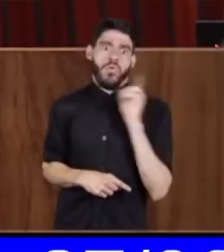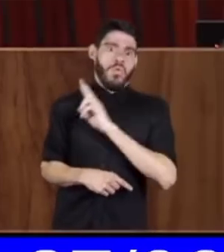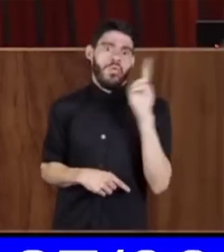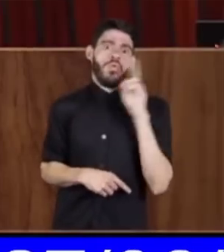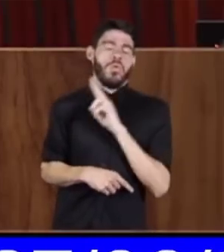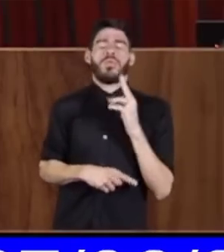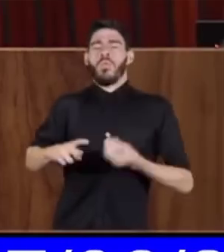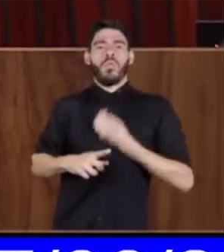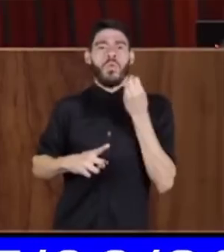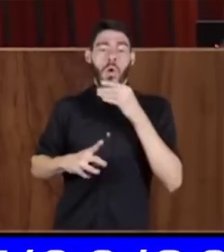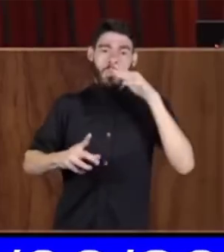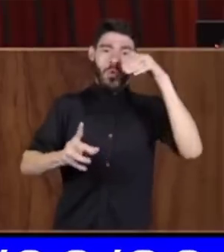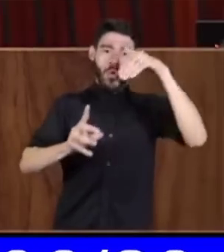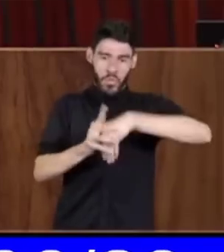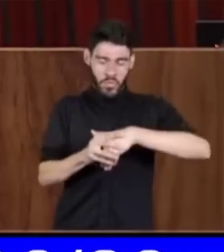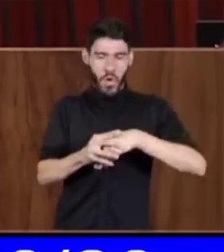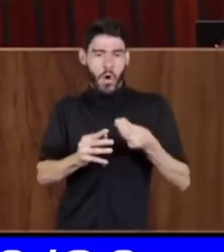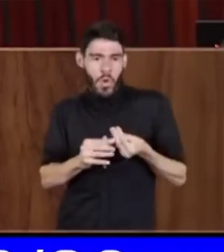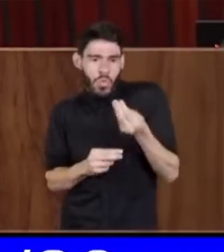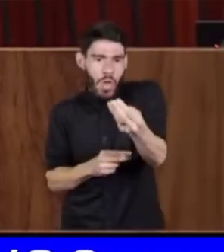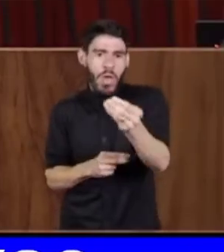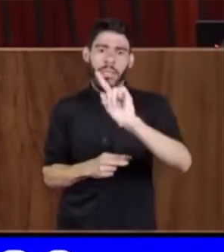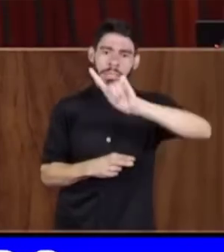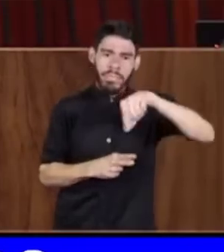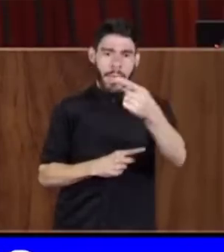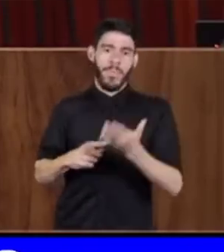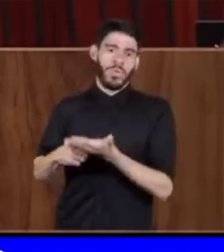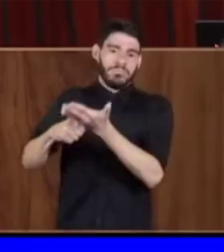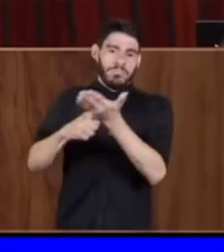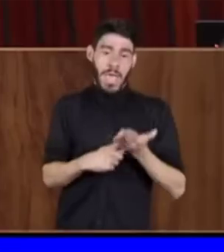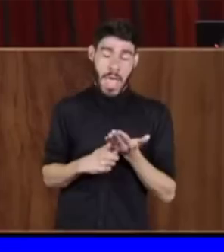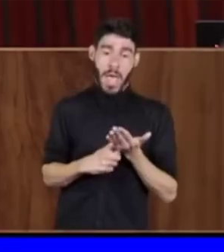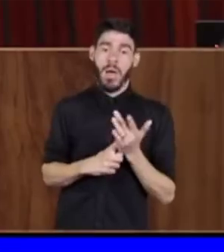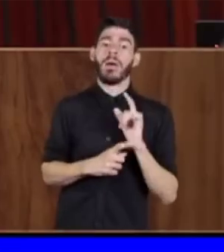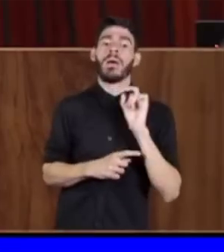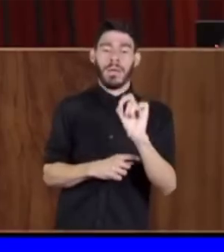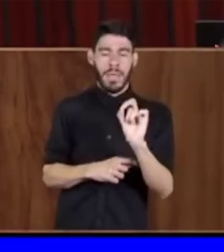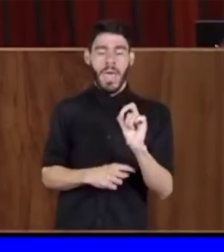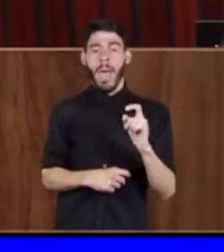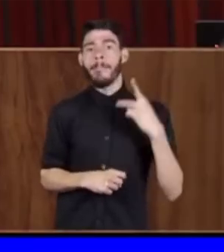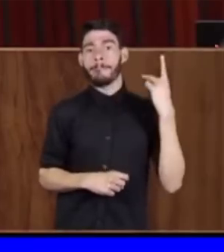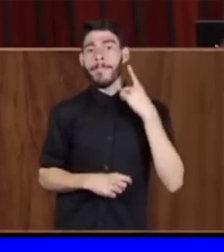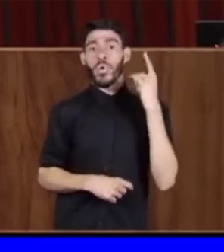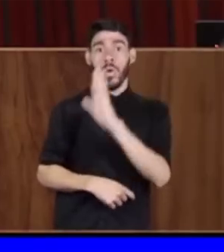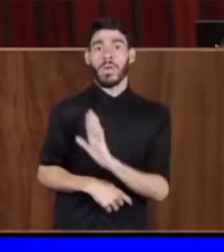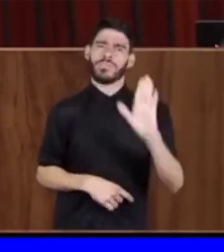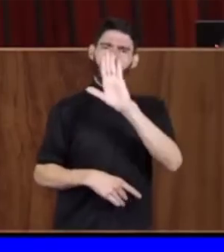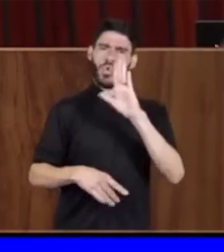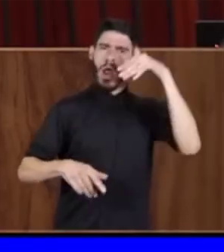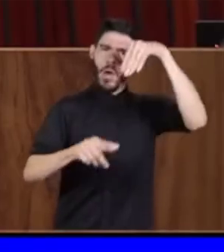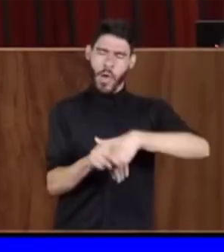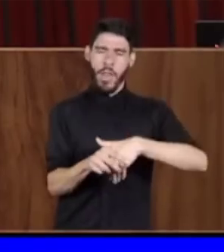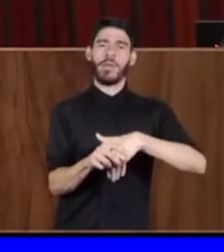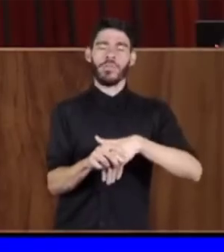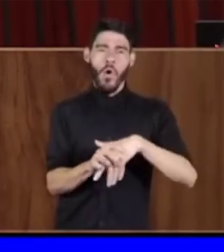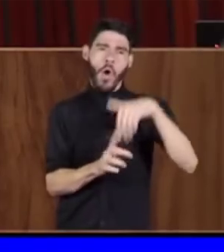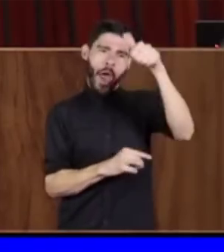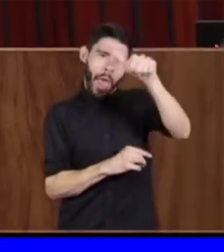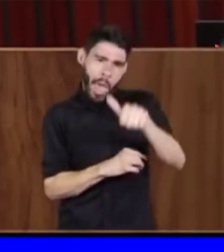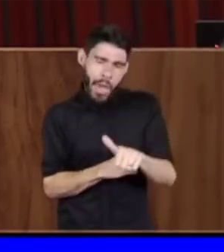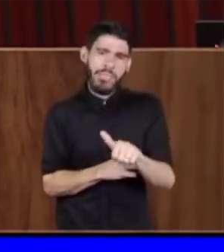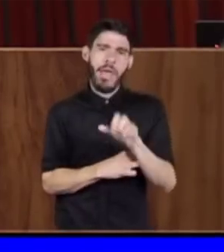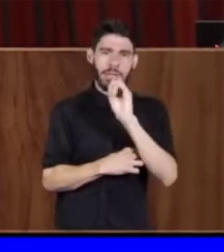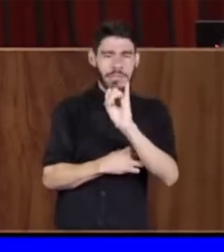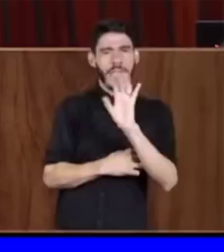mediante envio do voto e, posteriormente, do acordo à Procuradoria-Geral Eleitoral para análise de